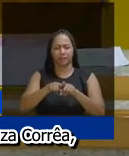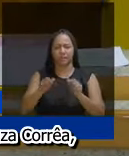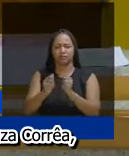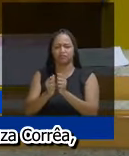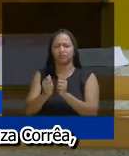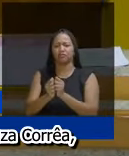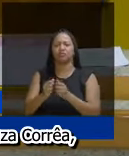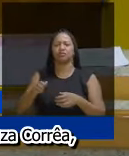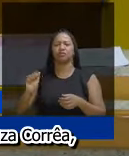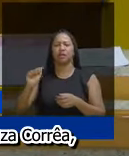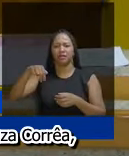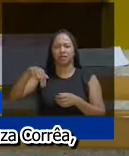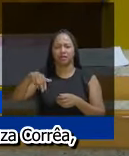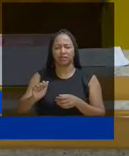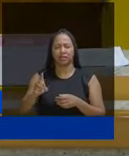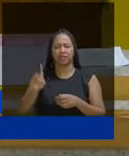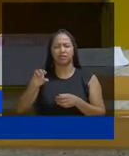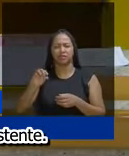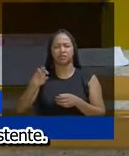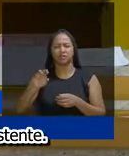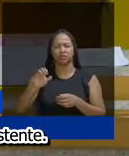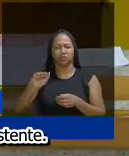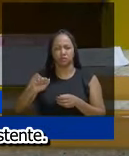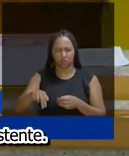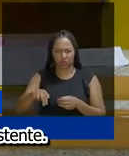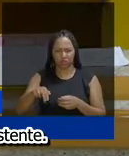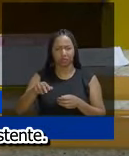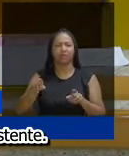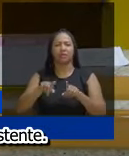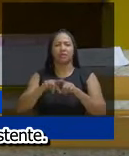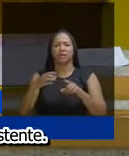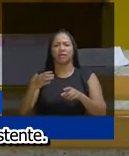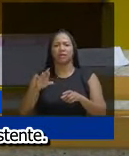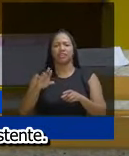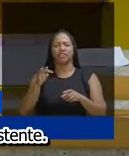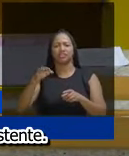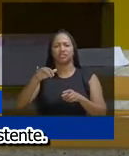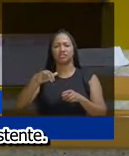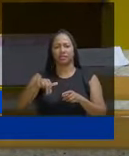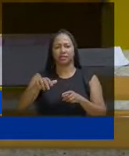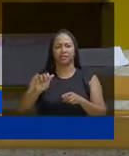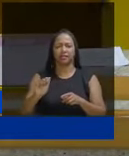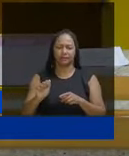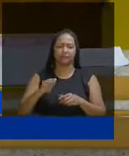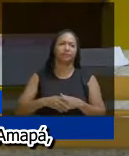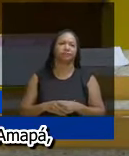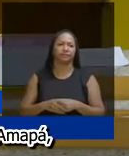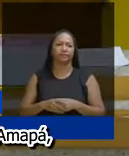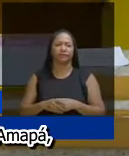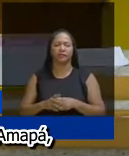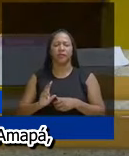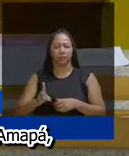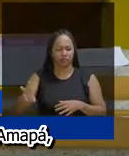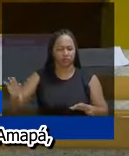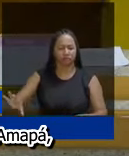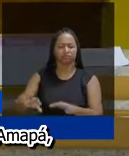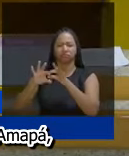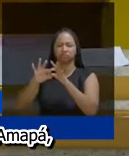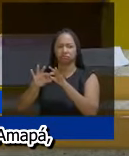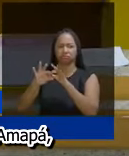Santos Cortes, Cristina de Souza Correia, Javan Castanha, e o trabalho vai continuar como assistente. Na